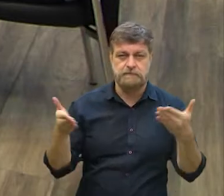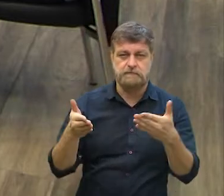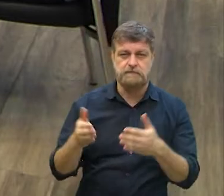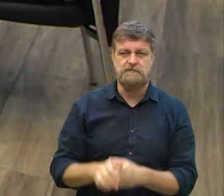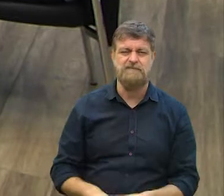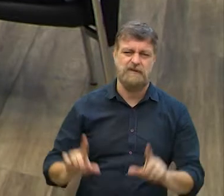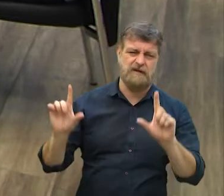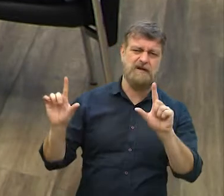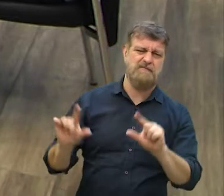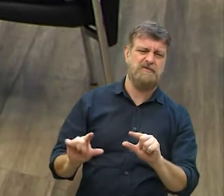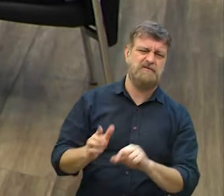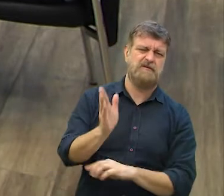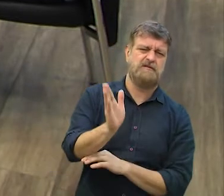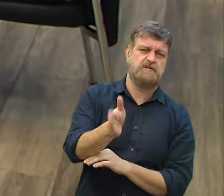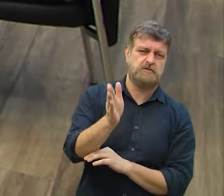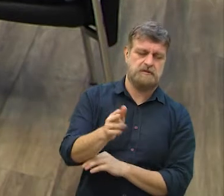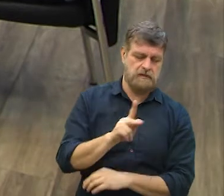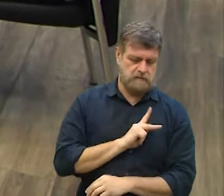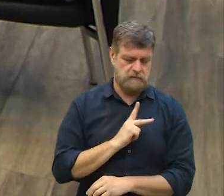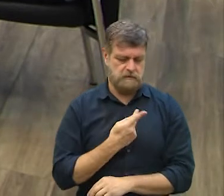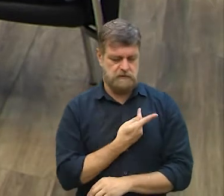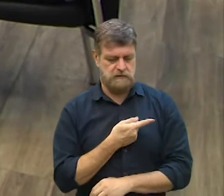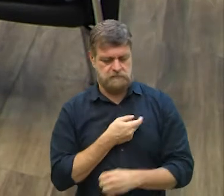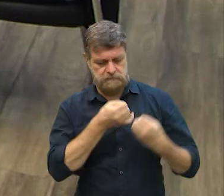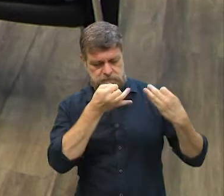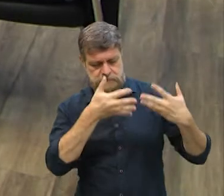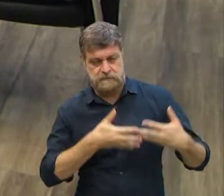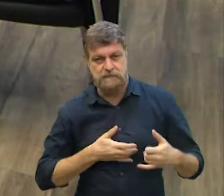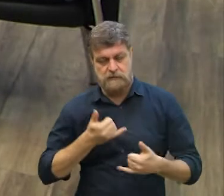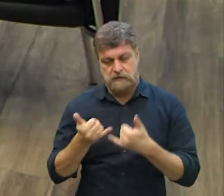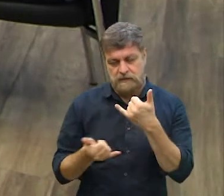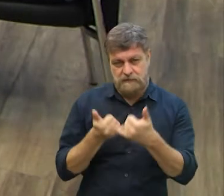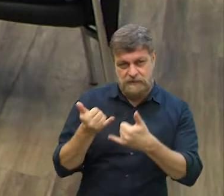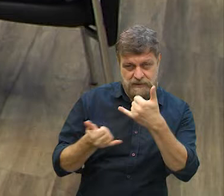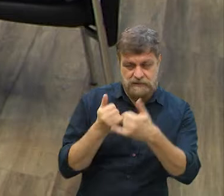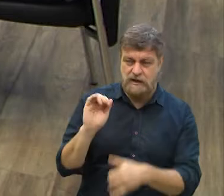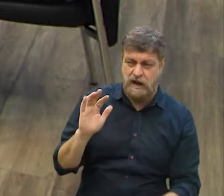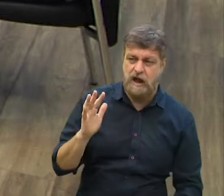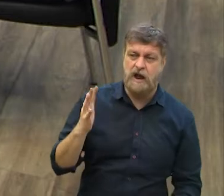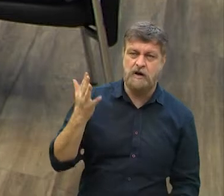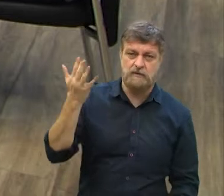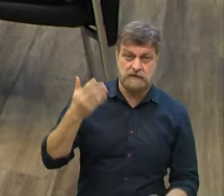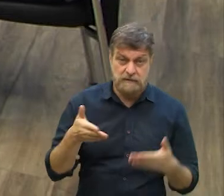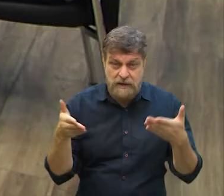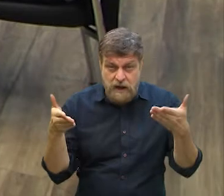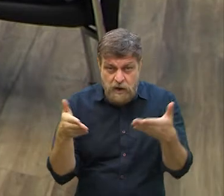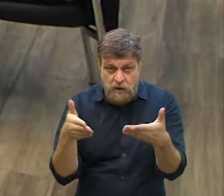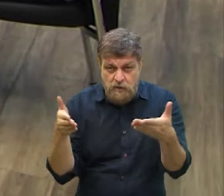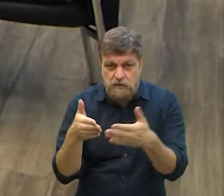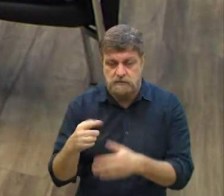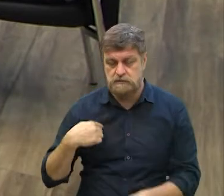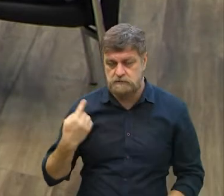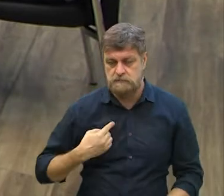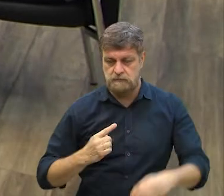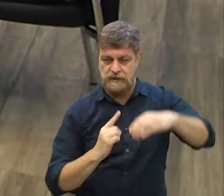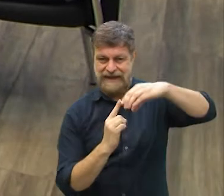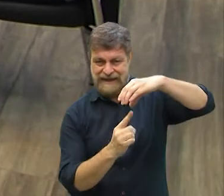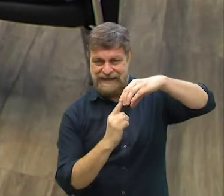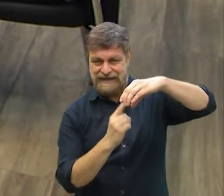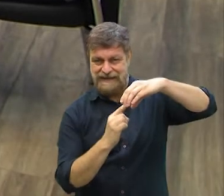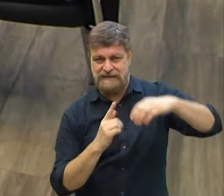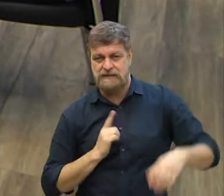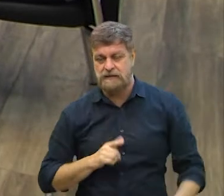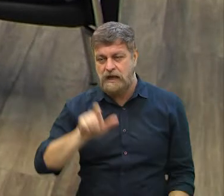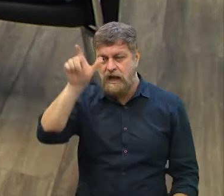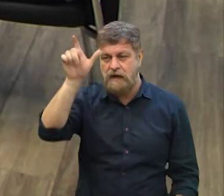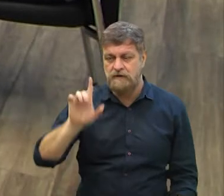Hoje eu acho que menos, viu, Gabriel? O Paulo Haddad estava falando a questão das brincadeiras, realmente que isso acontece, mas assim, hoje, no consultório,